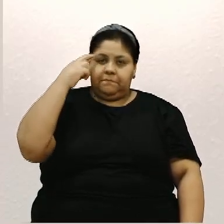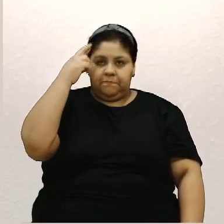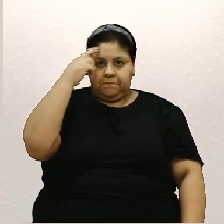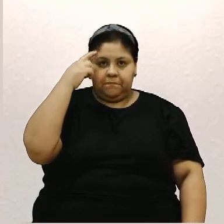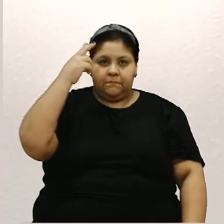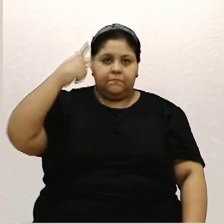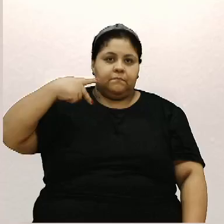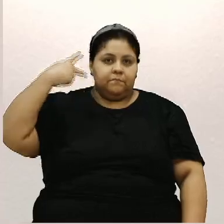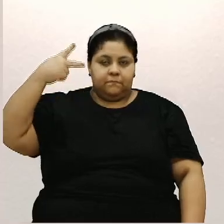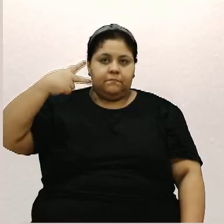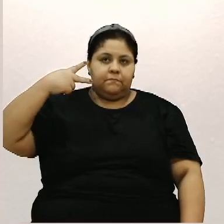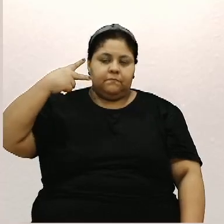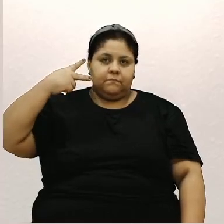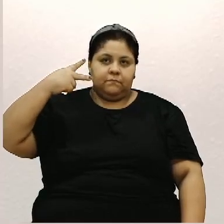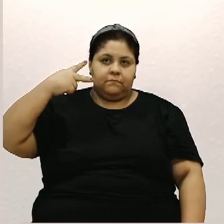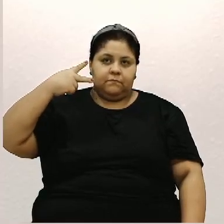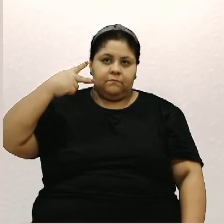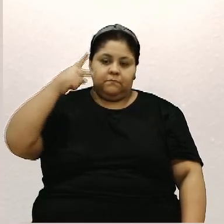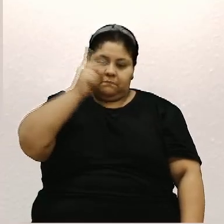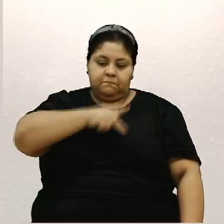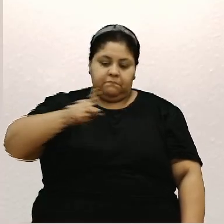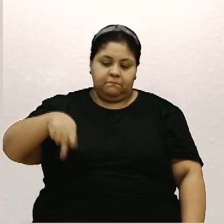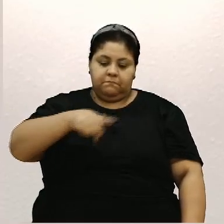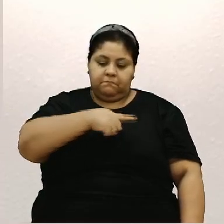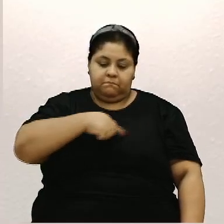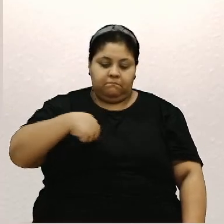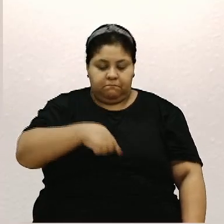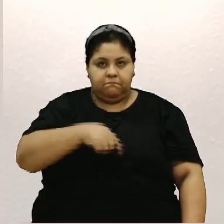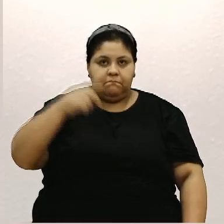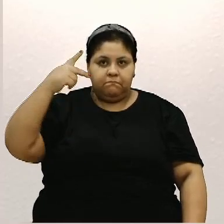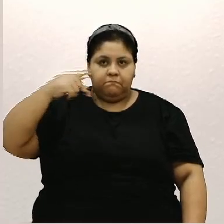Bueno, pelo vereador Ricardo Zanquim, pela